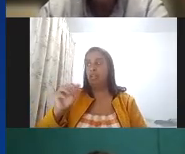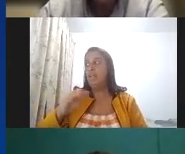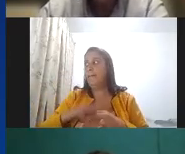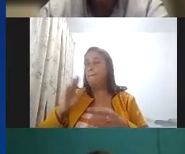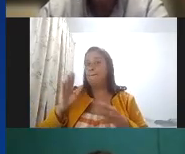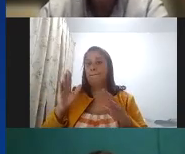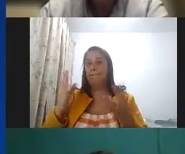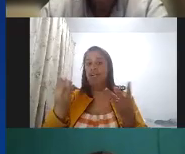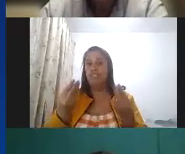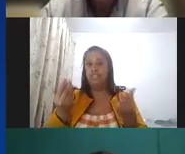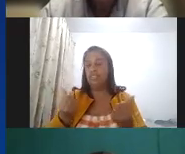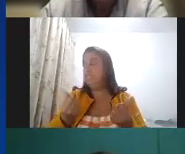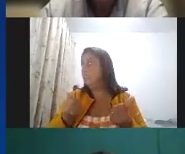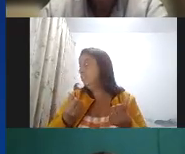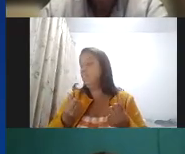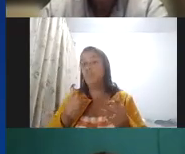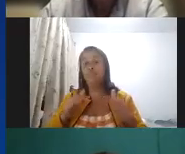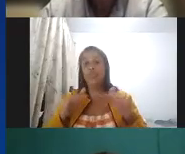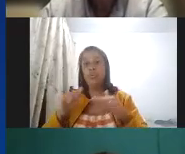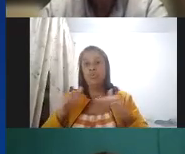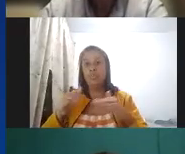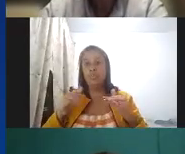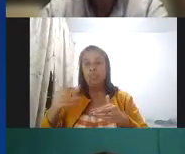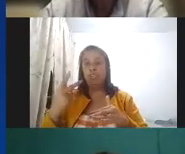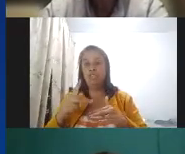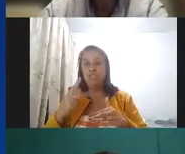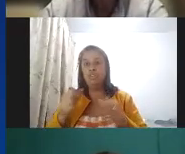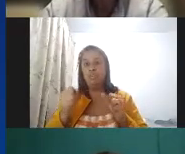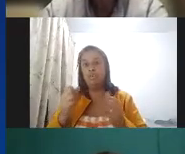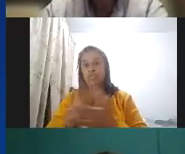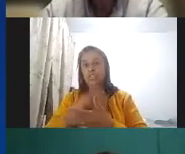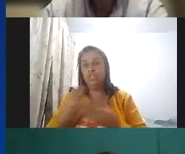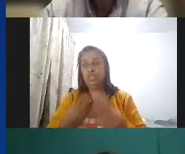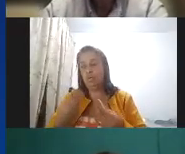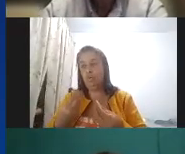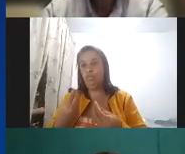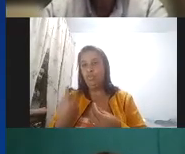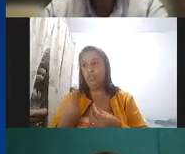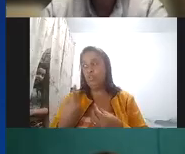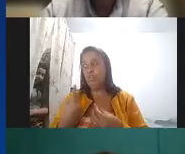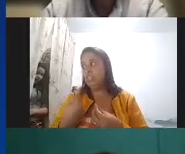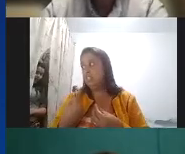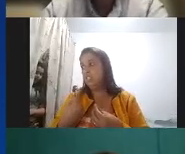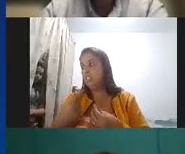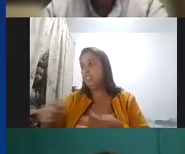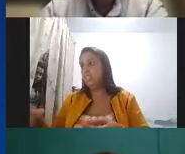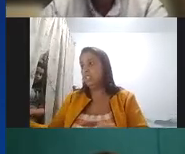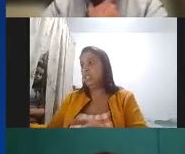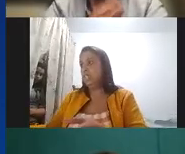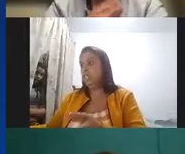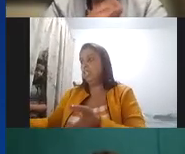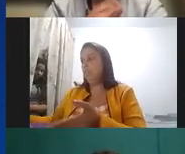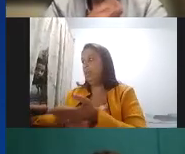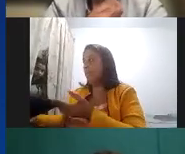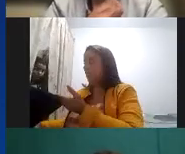Os movimentos dessa região podem ocorrer de forma combinada ou isolada. Então, nós podemos mexer tanto a coluna cervical alta só, fazendo esse